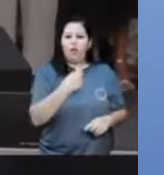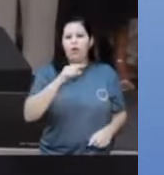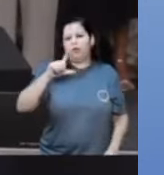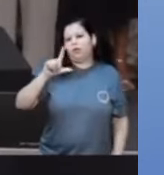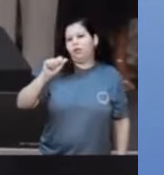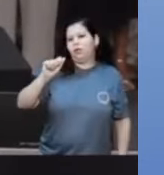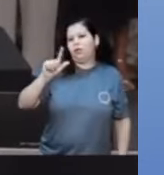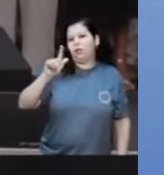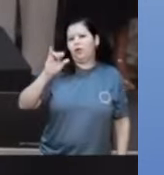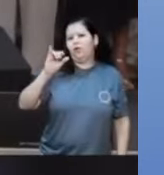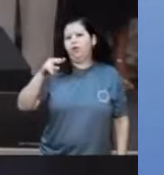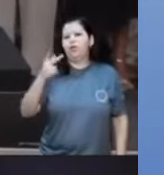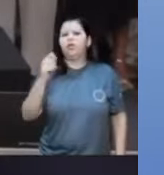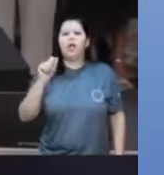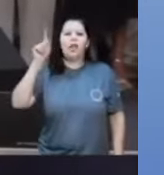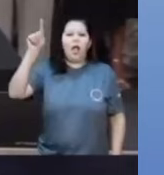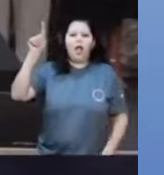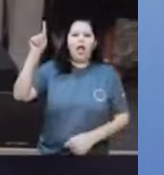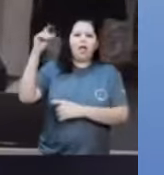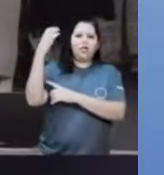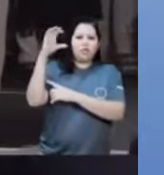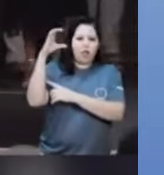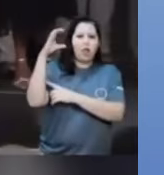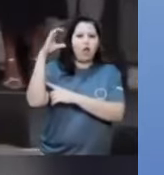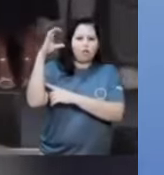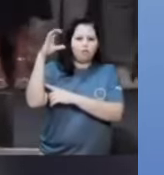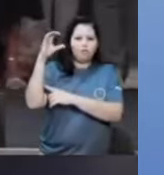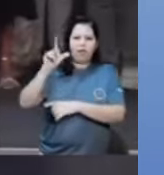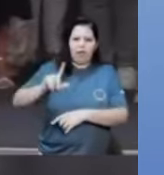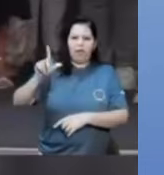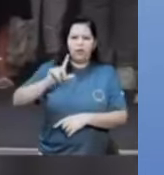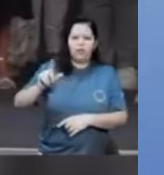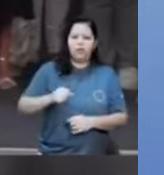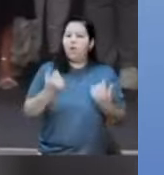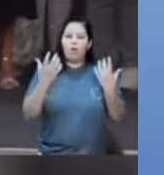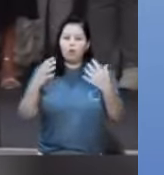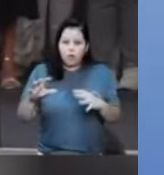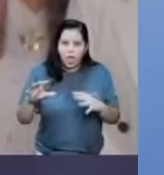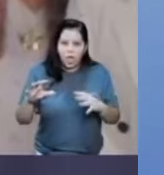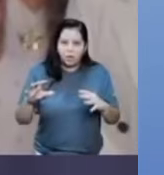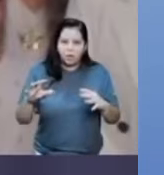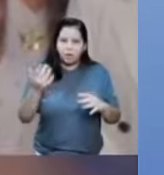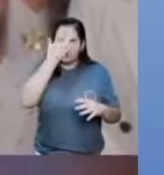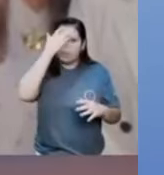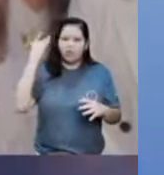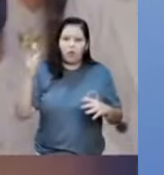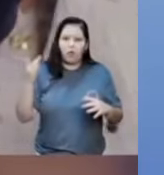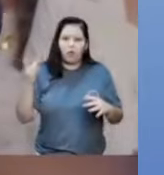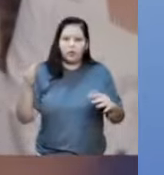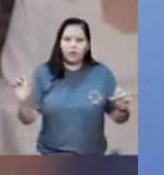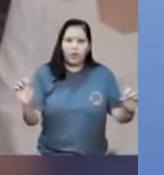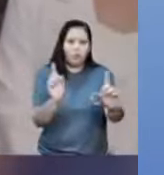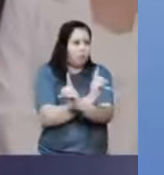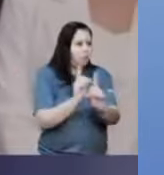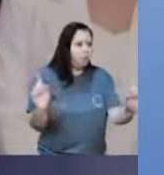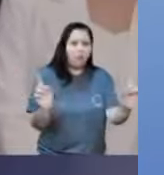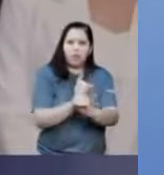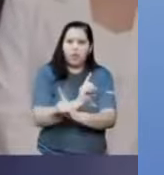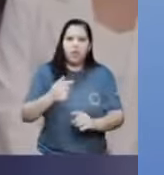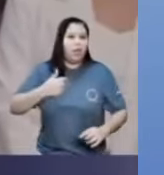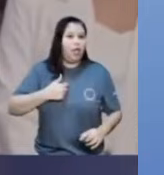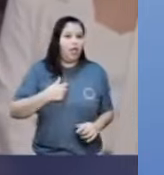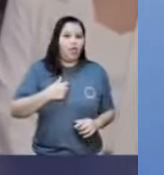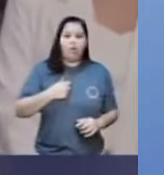em Niterói falei eu não quero que venha nem para min a igreja quer dizer eu desprovido de qualquer